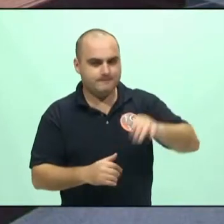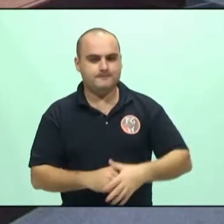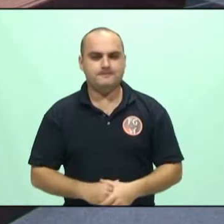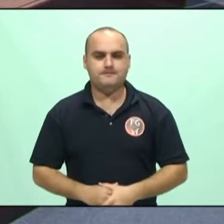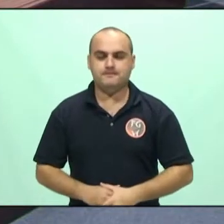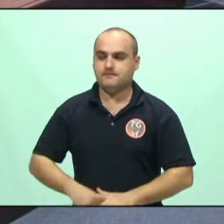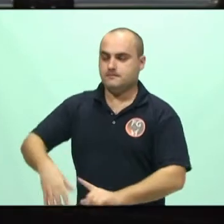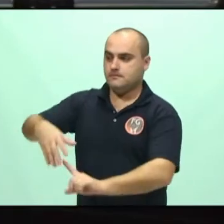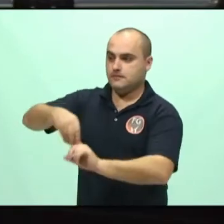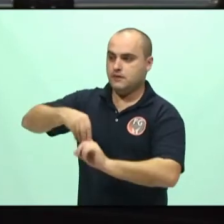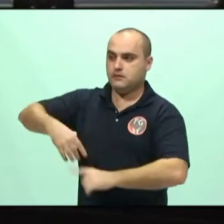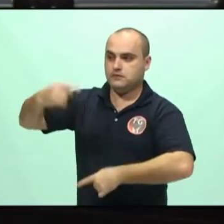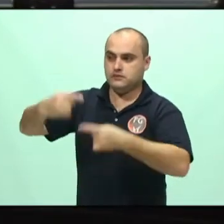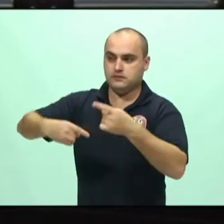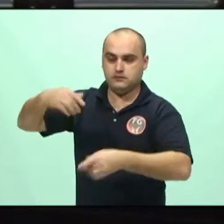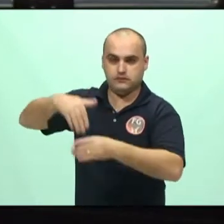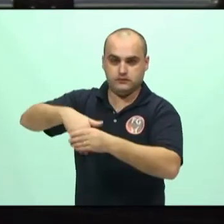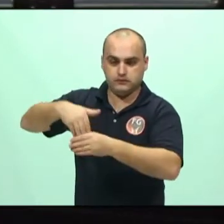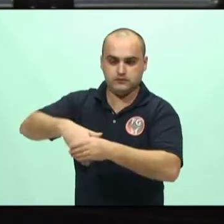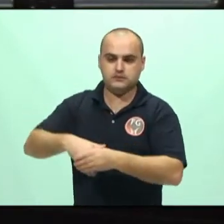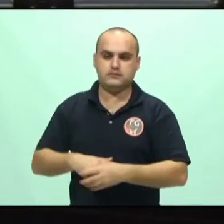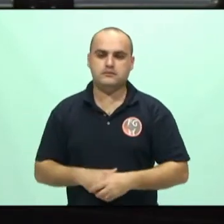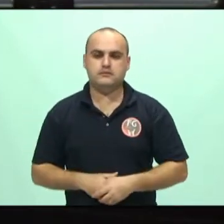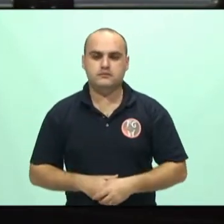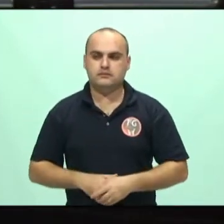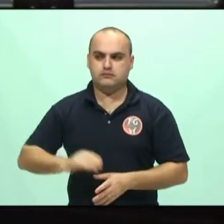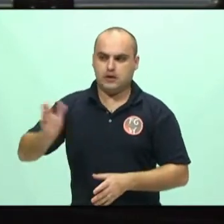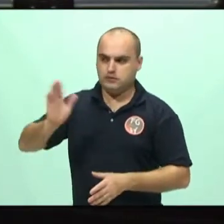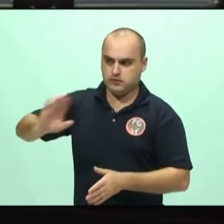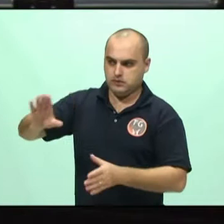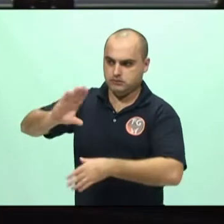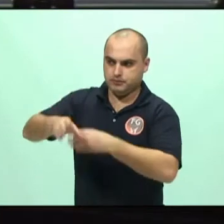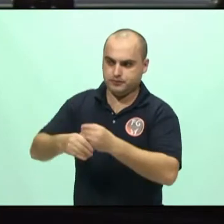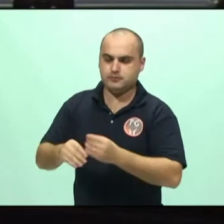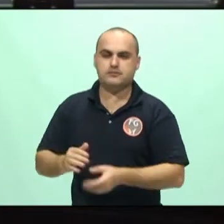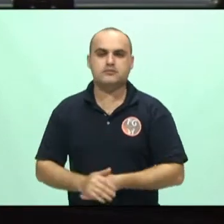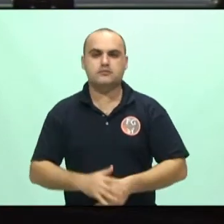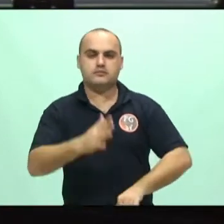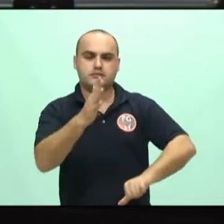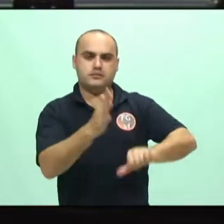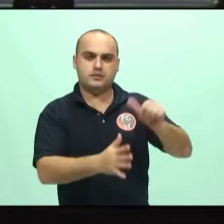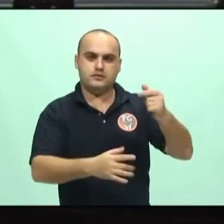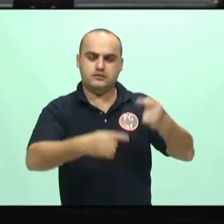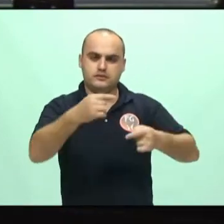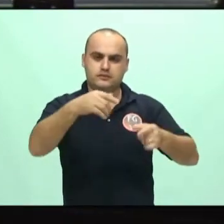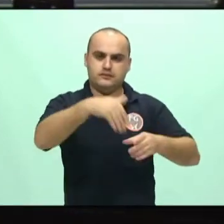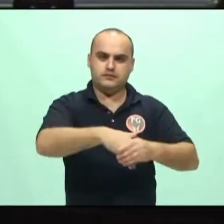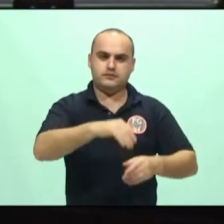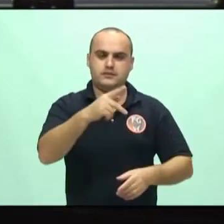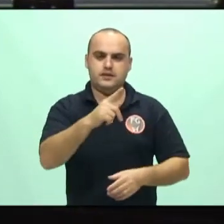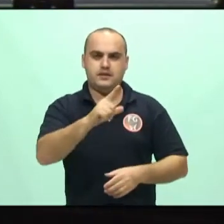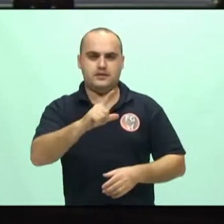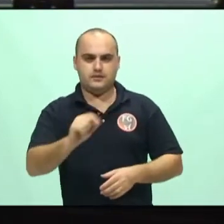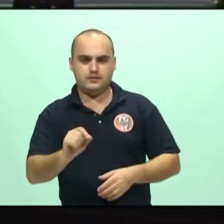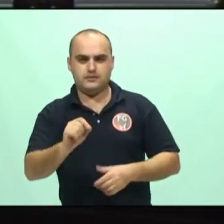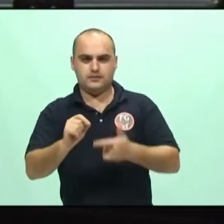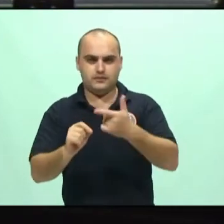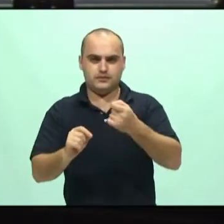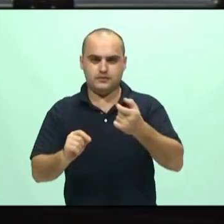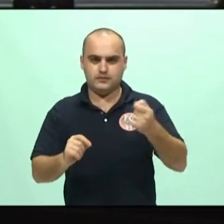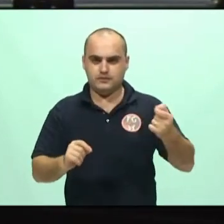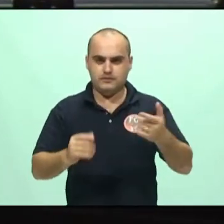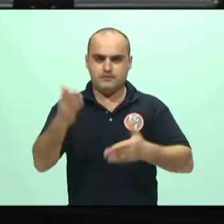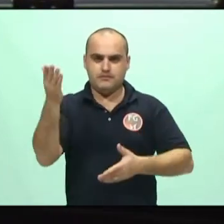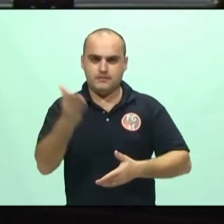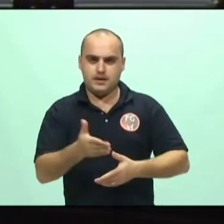é a única discussão em votação Não agora já foi a emenda é em primeira discussão em votação projeto leordinária 200